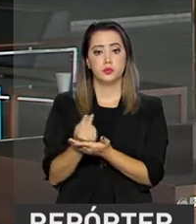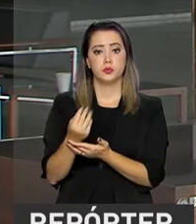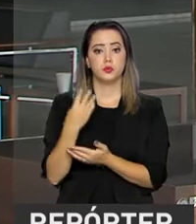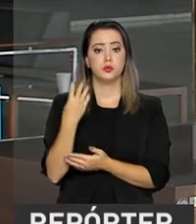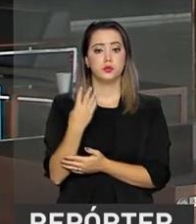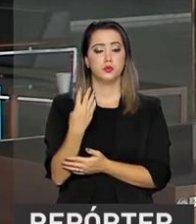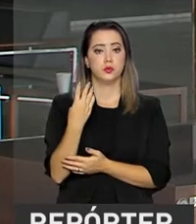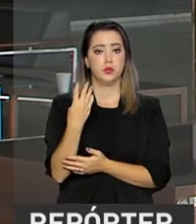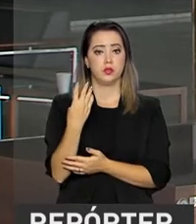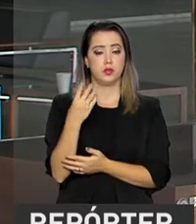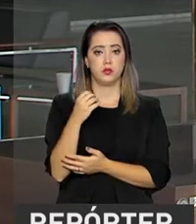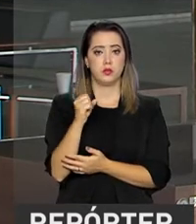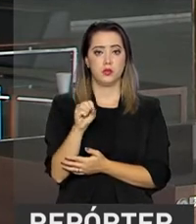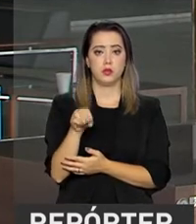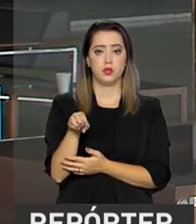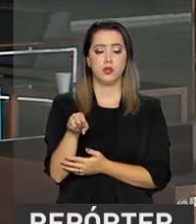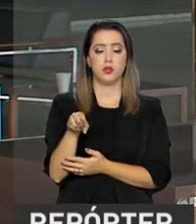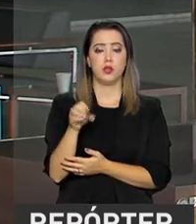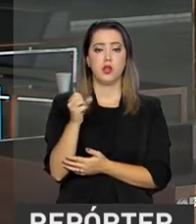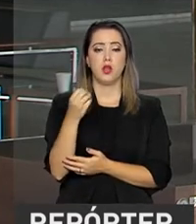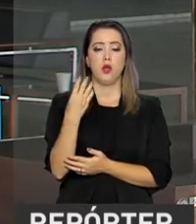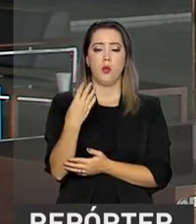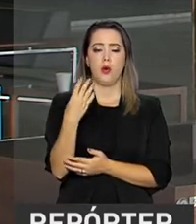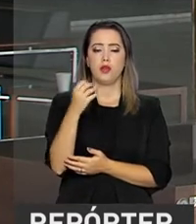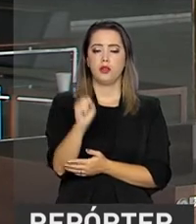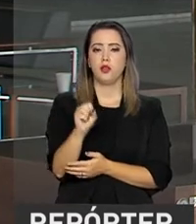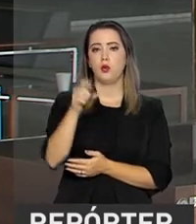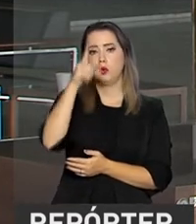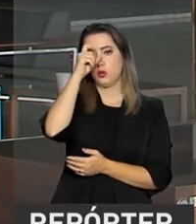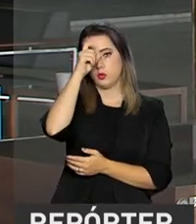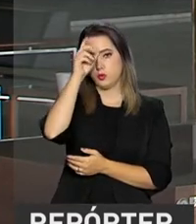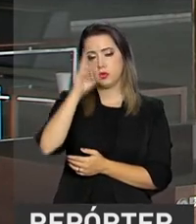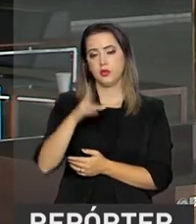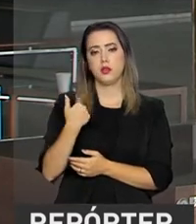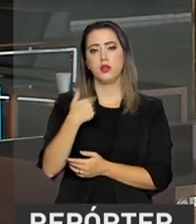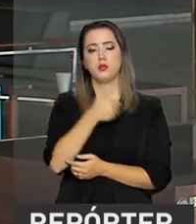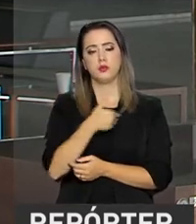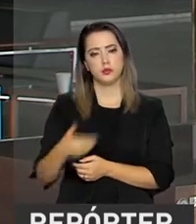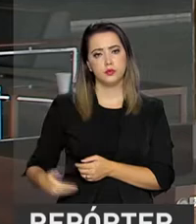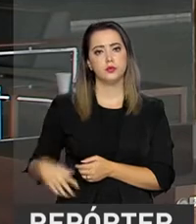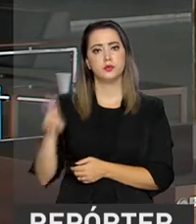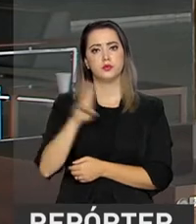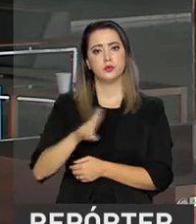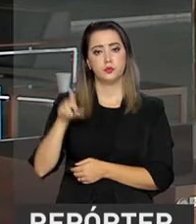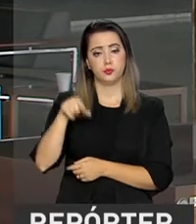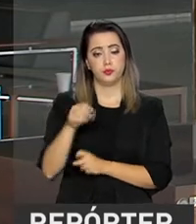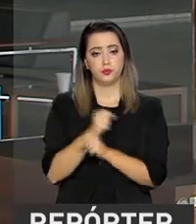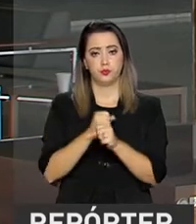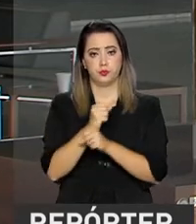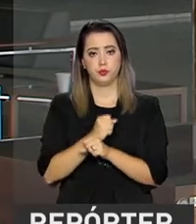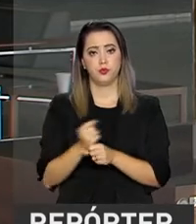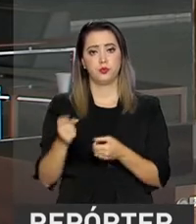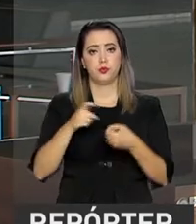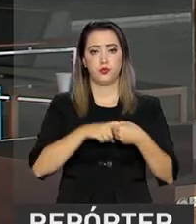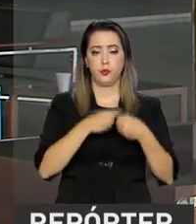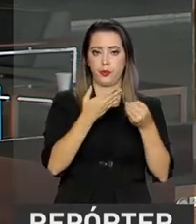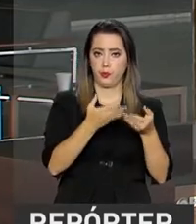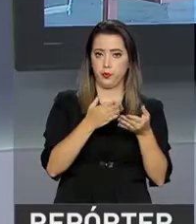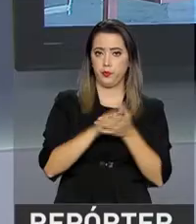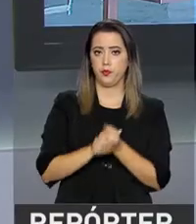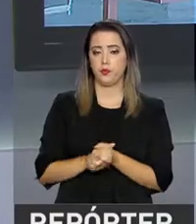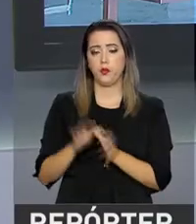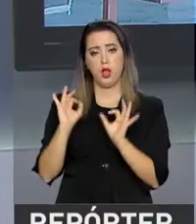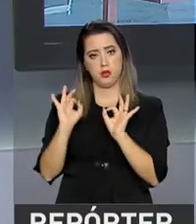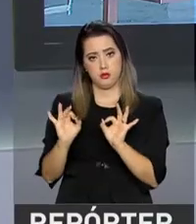48 hospitais públicos vão utilizar no decorrer de 2018 eu voto com você no estúdio roberto